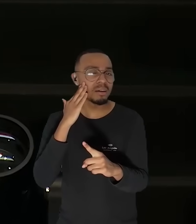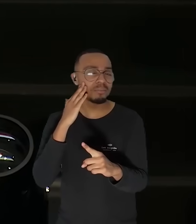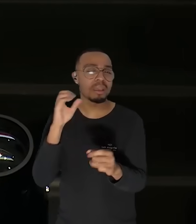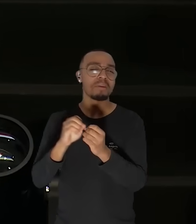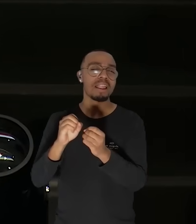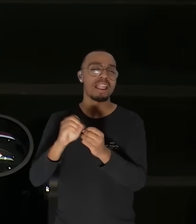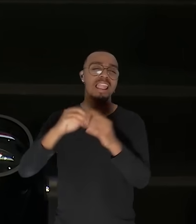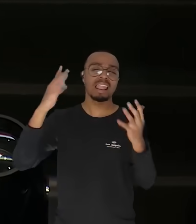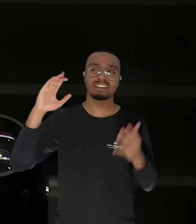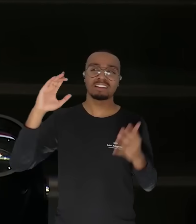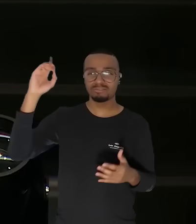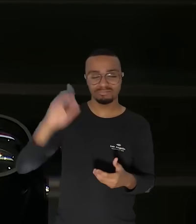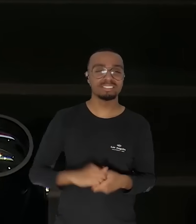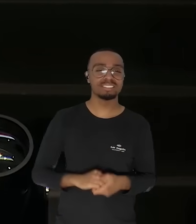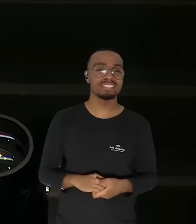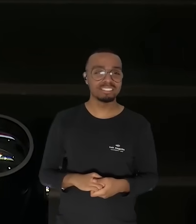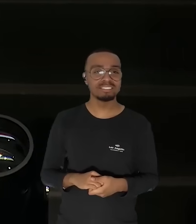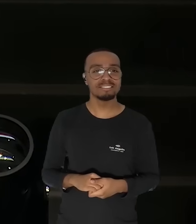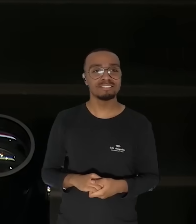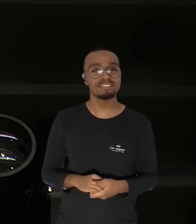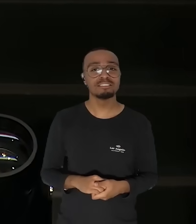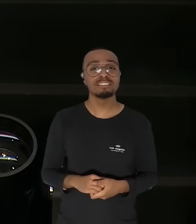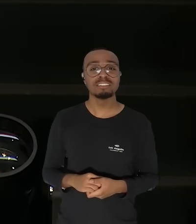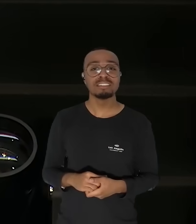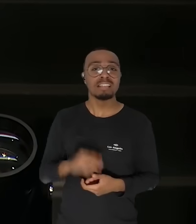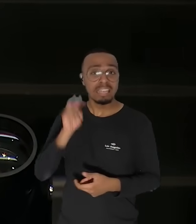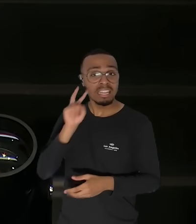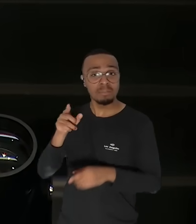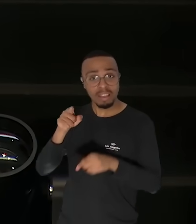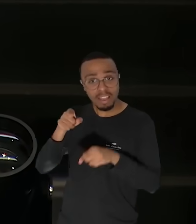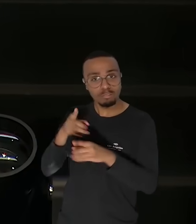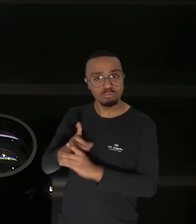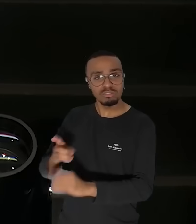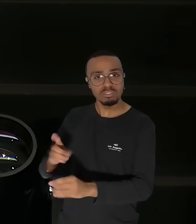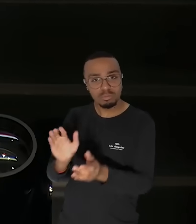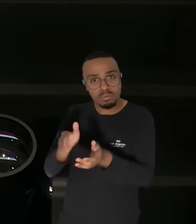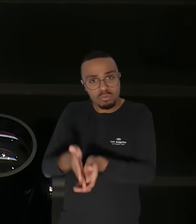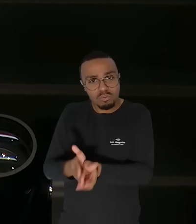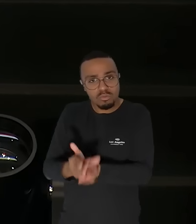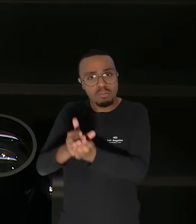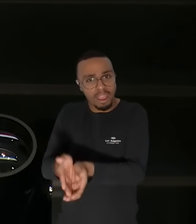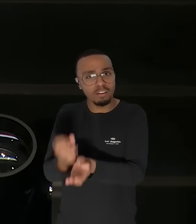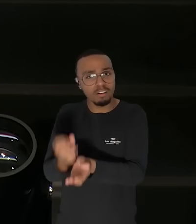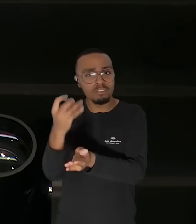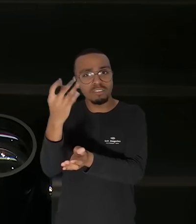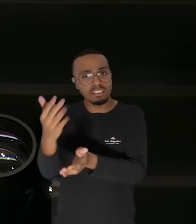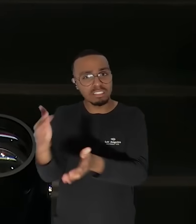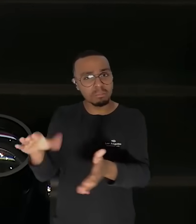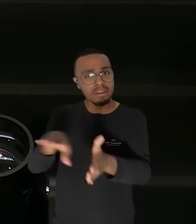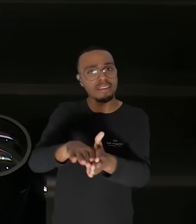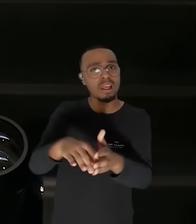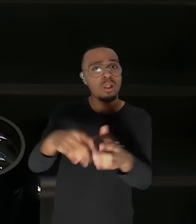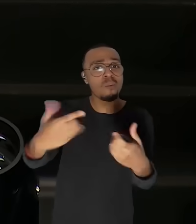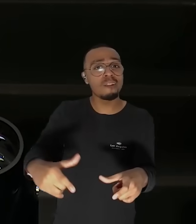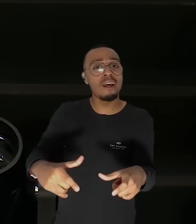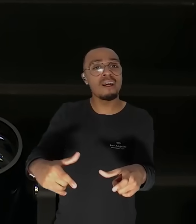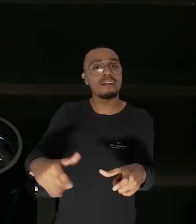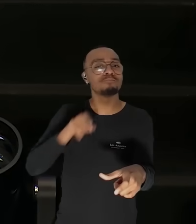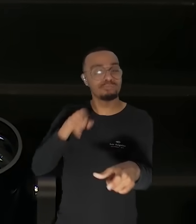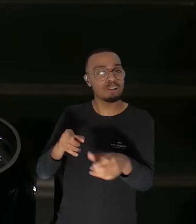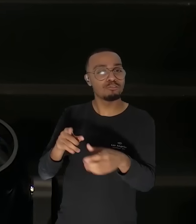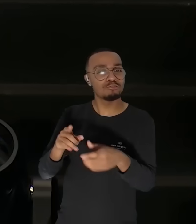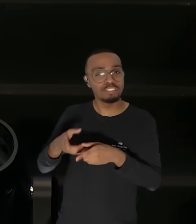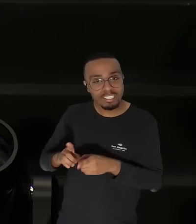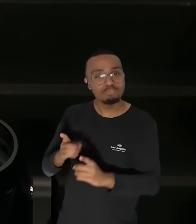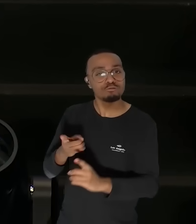livre. O diabo está soprando o vento porque eu estou te levando para algo maior, eu estou te levando para algo muito melhor. Essa fúria do diabo não é para você ter medo,